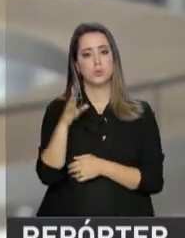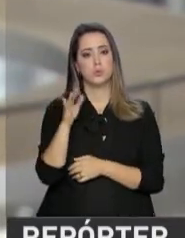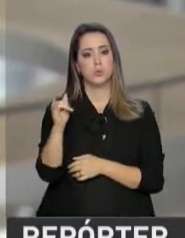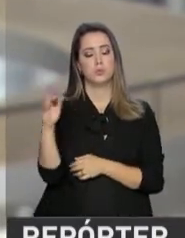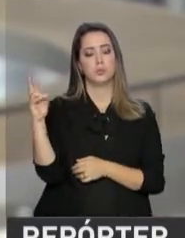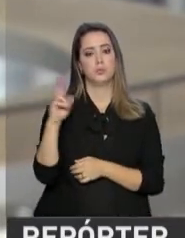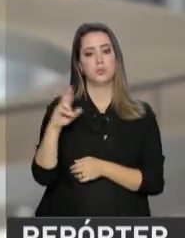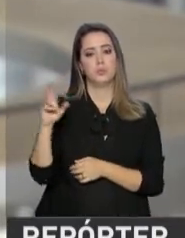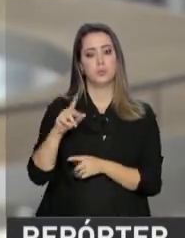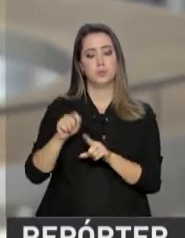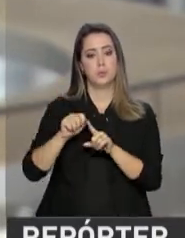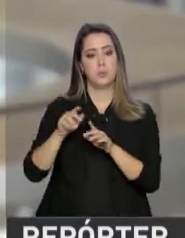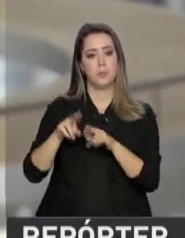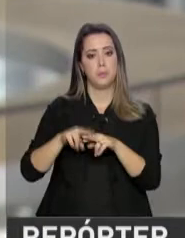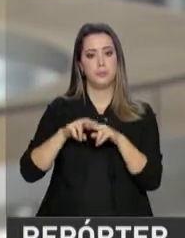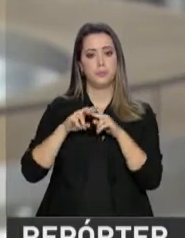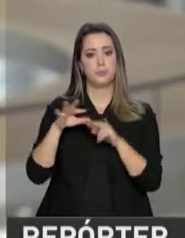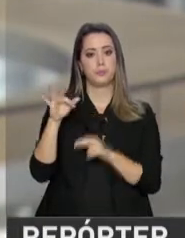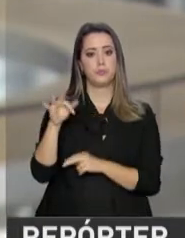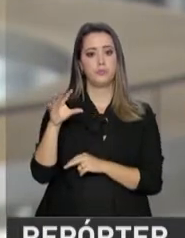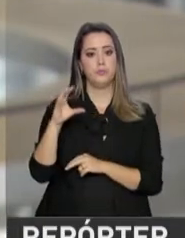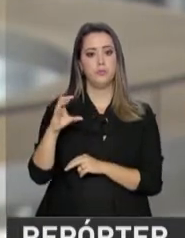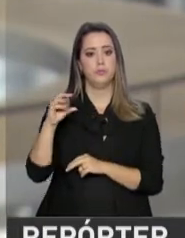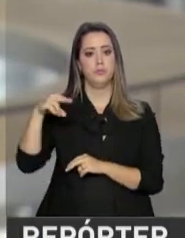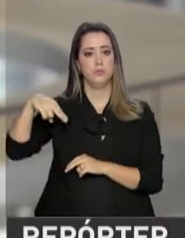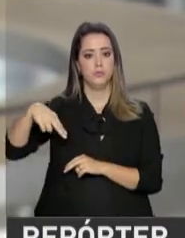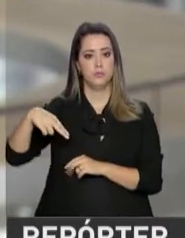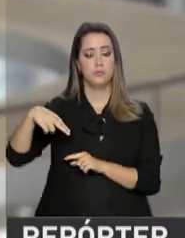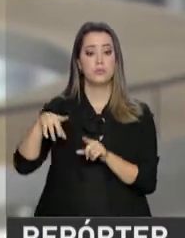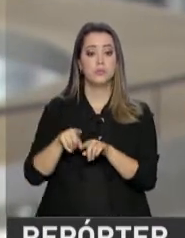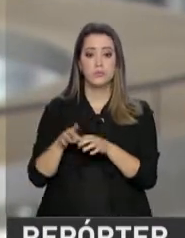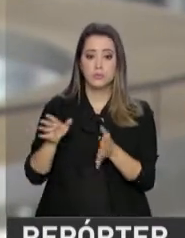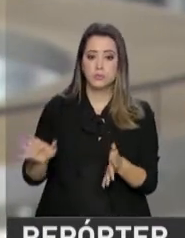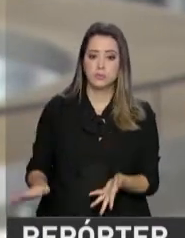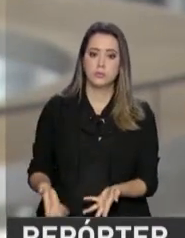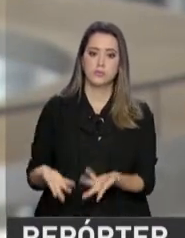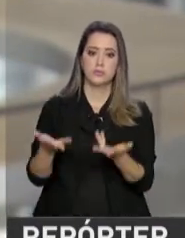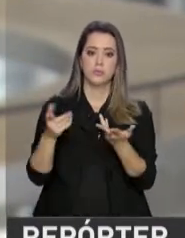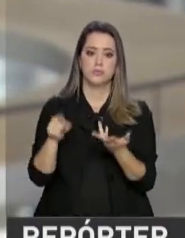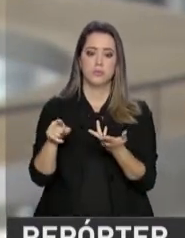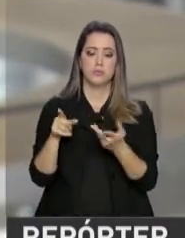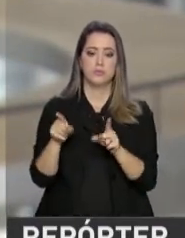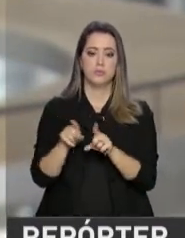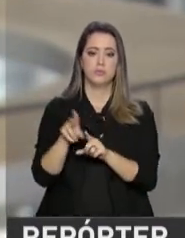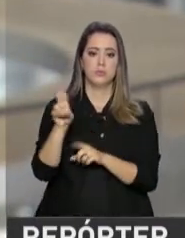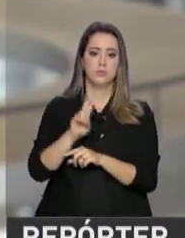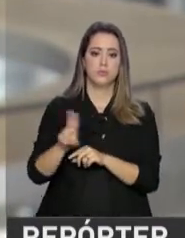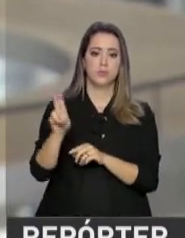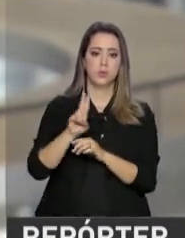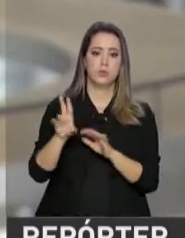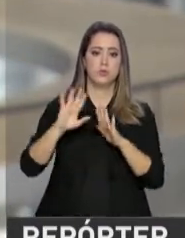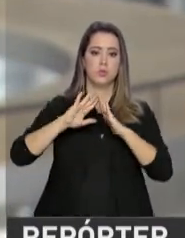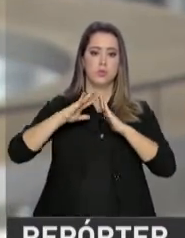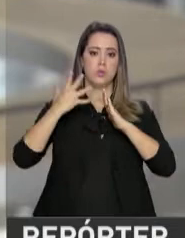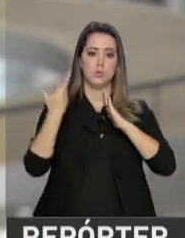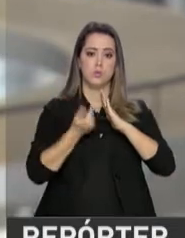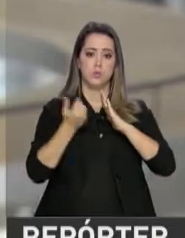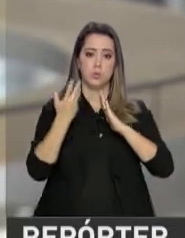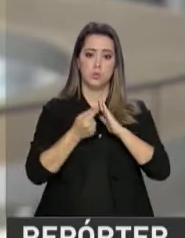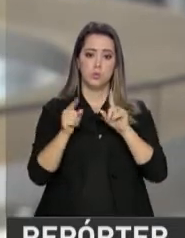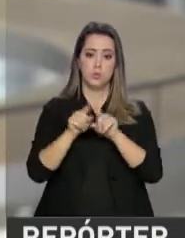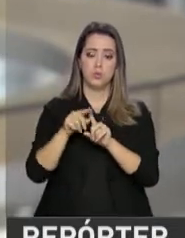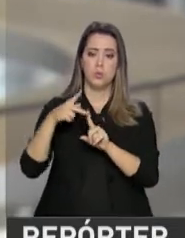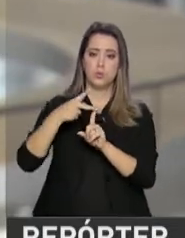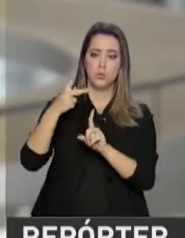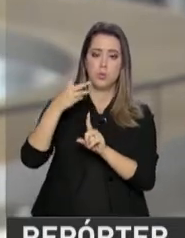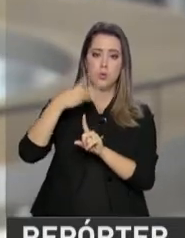de reais por meio do fundo constitucional da região pra iniciativas como a implantação de usinas solares parques eólicos